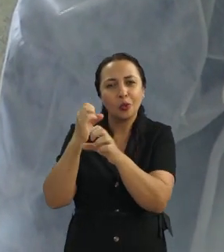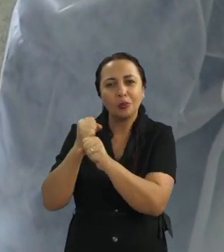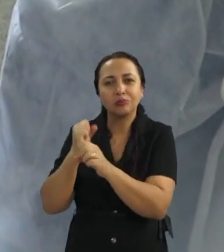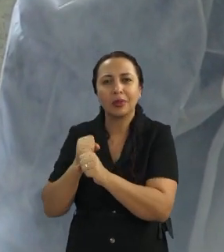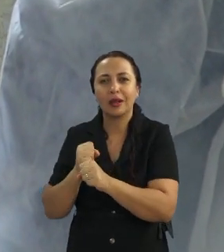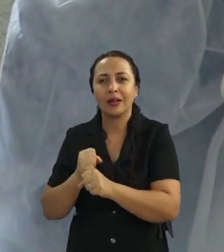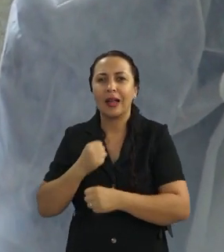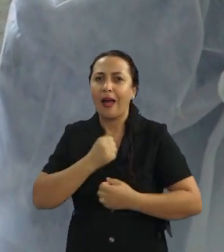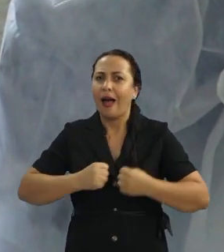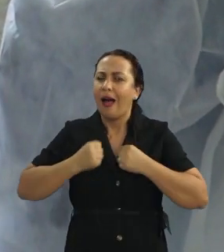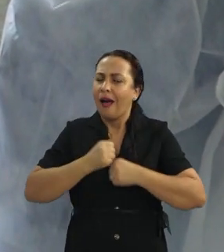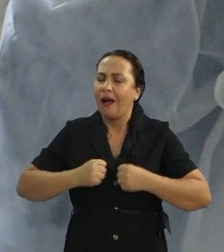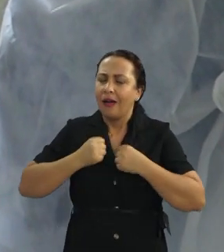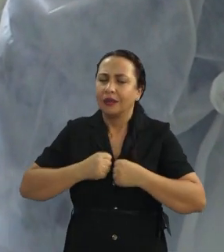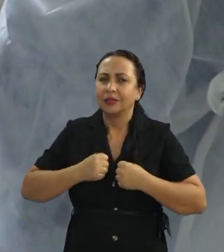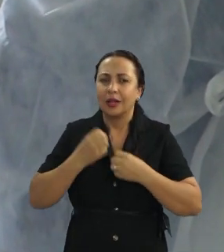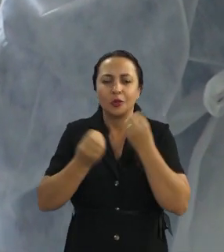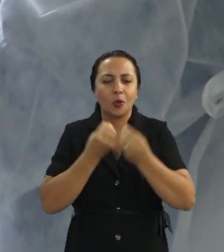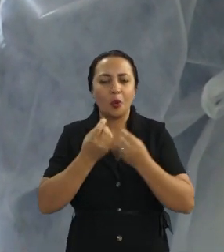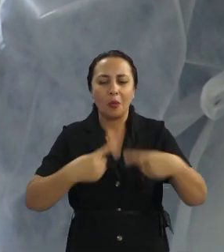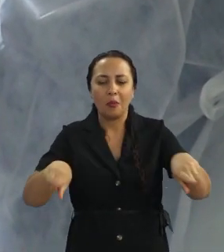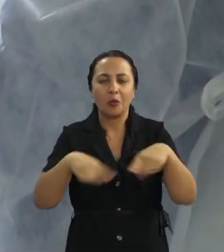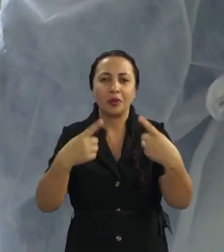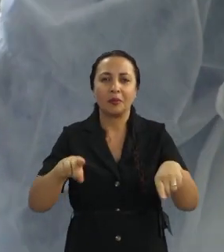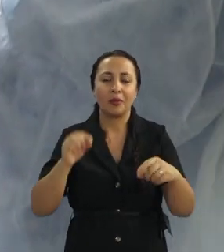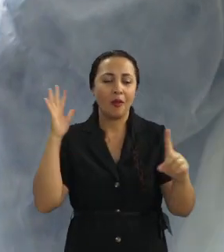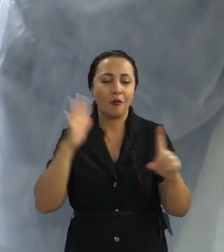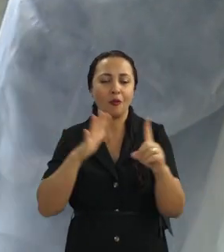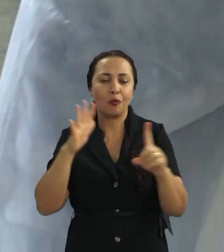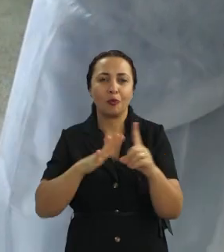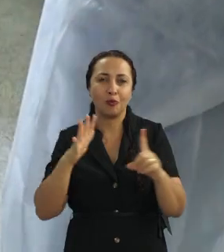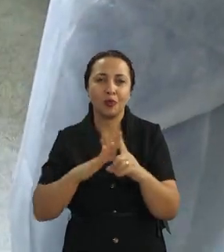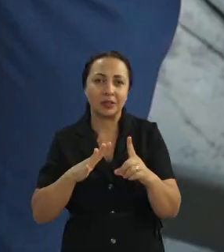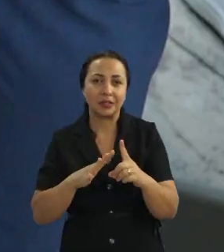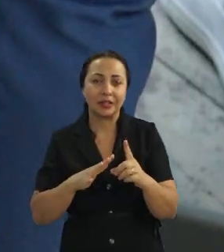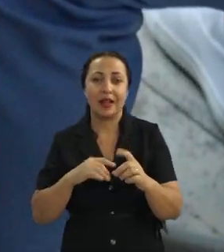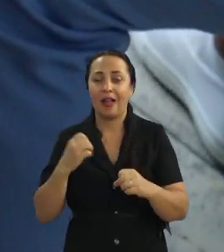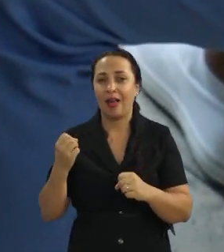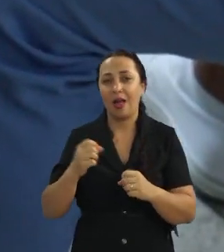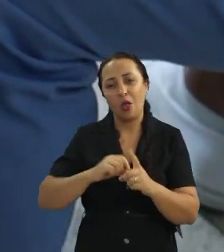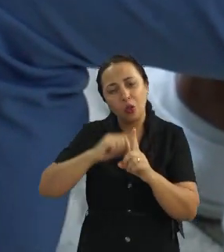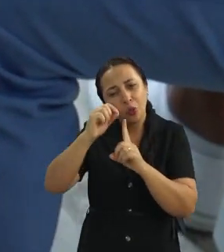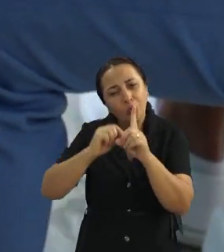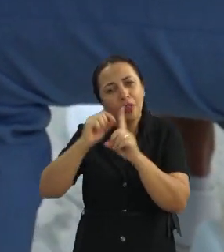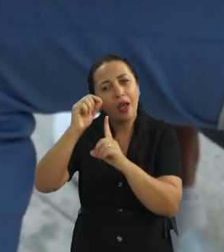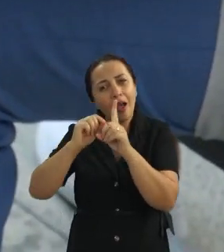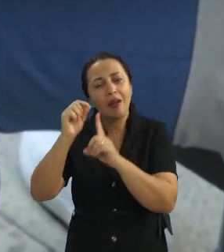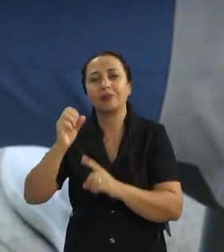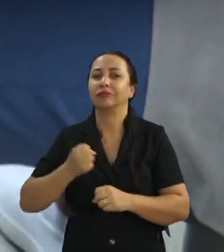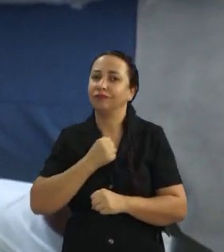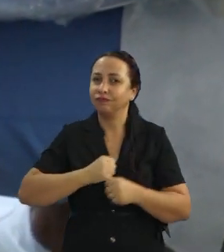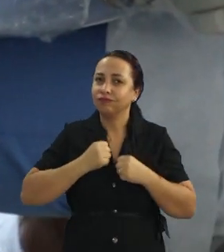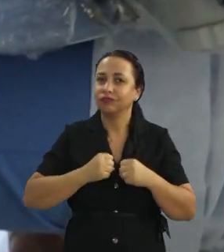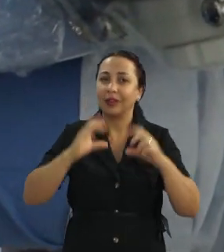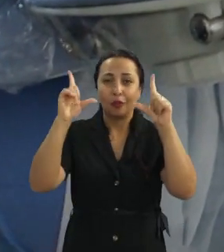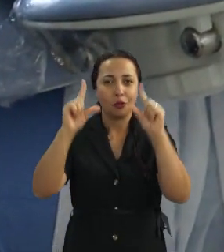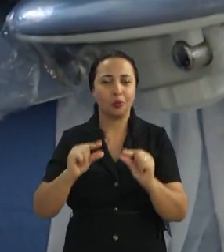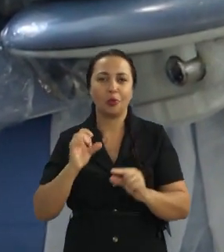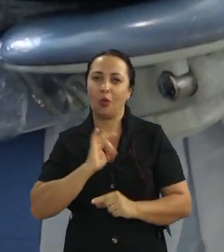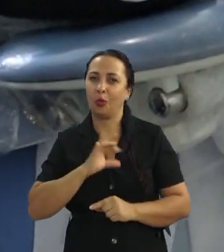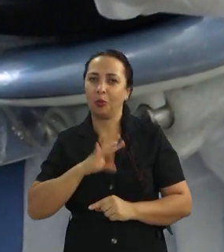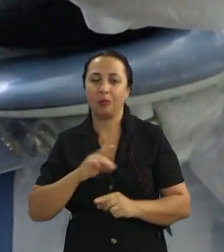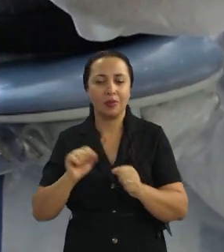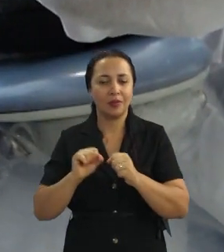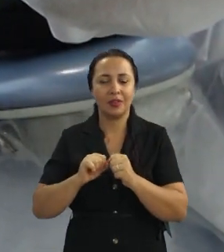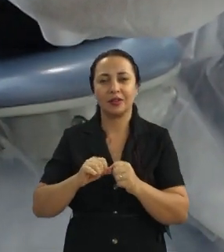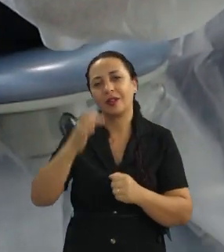medir, os níveis de ansiedade, de que forma essa musicoterapia ela vai influenciar, nos níveis de ansiedade do paciente, na redução do